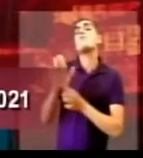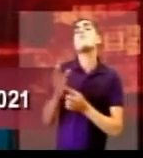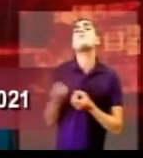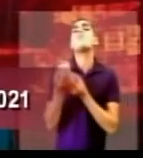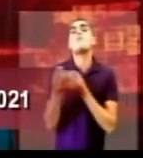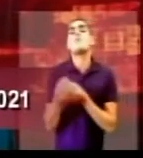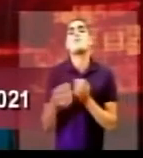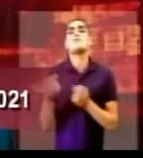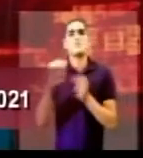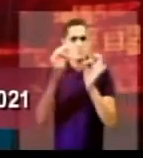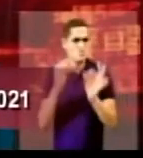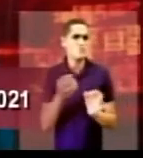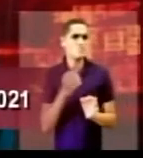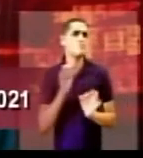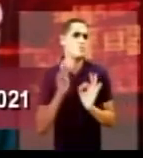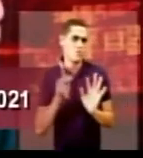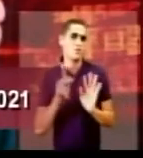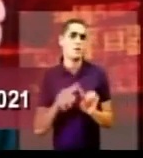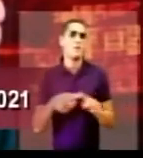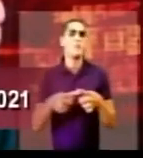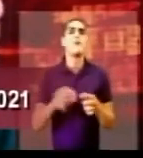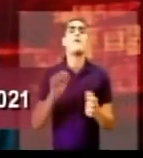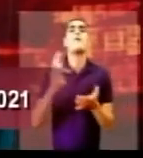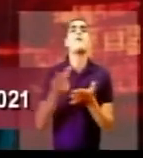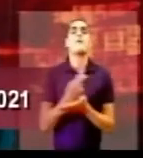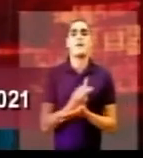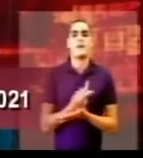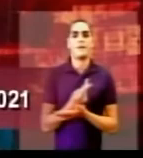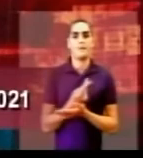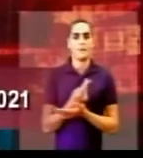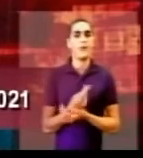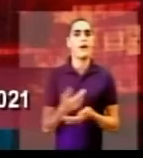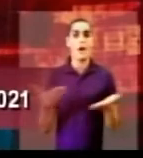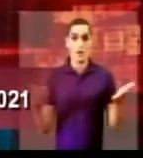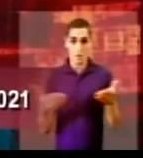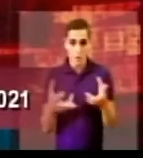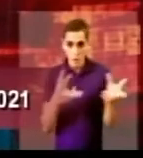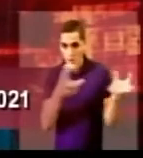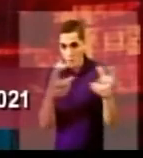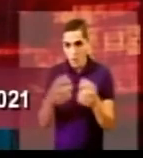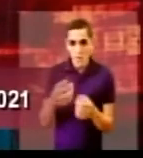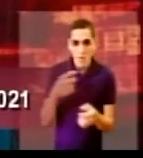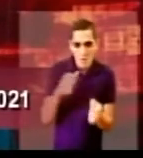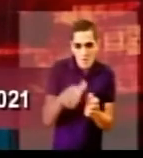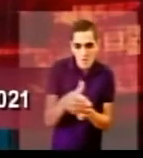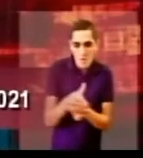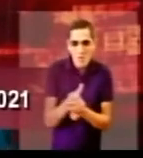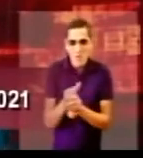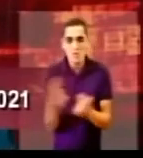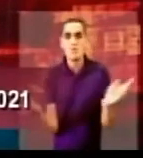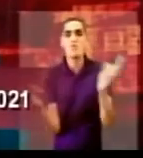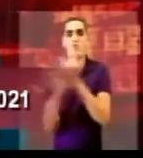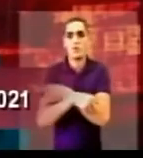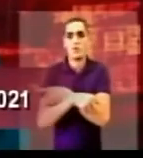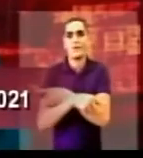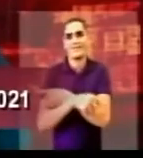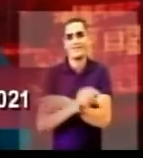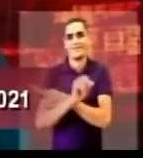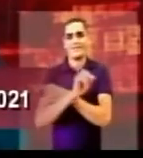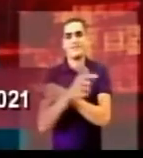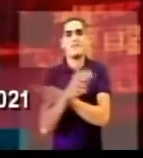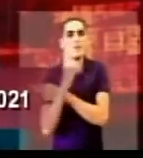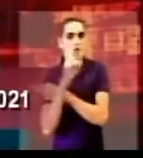Nós estamos vendo o contrário do que nós vimos no começo de janeiro. Nós vimos um número cada